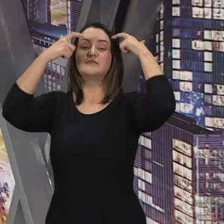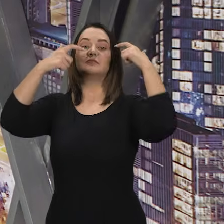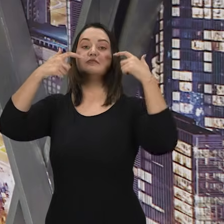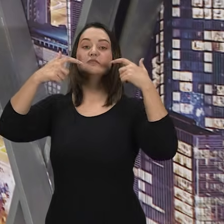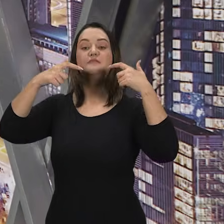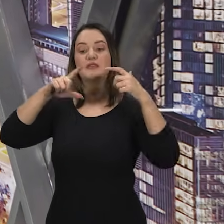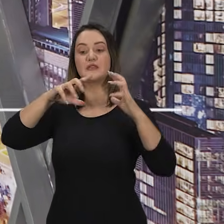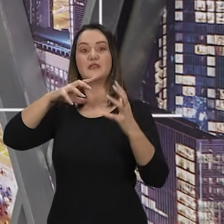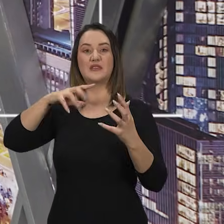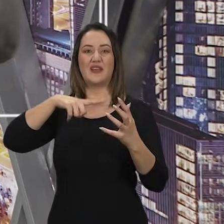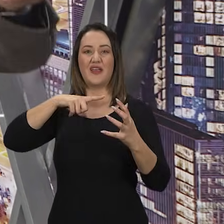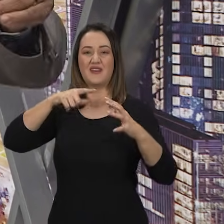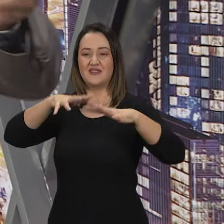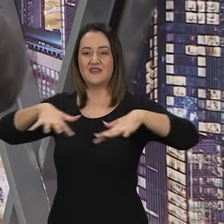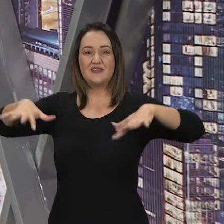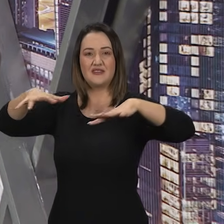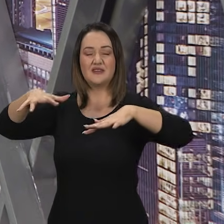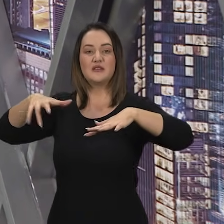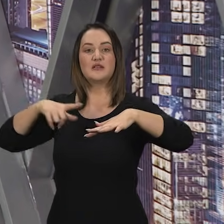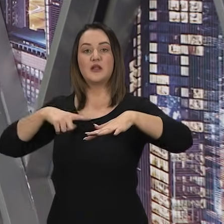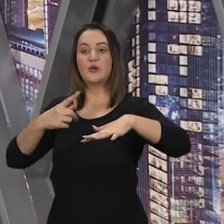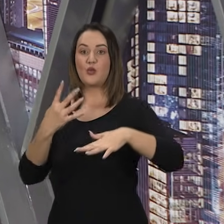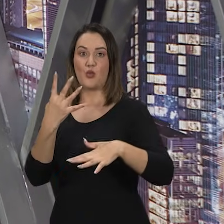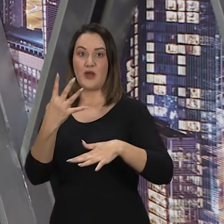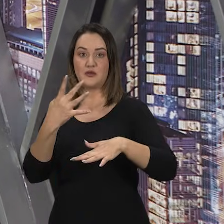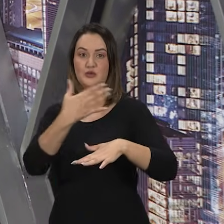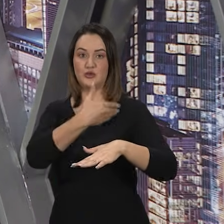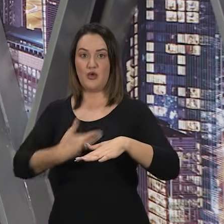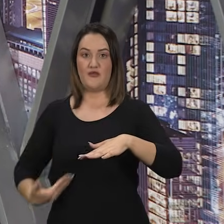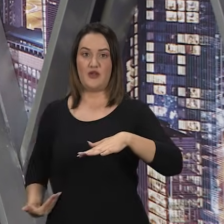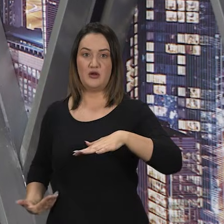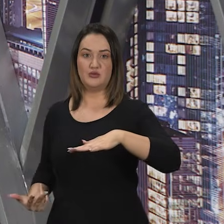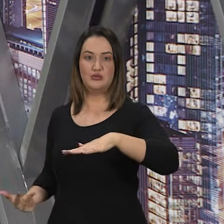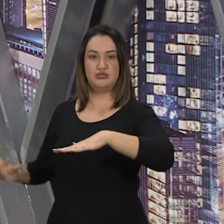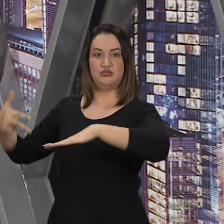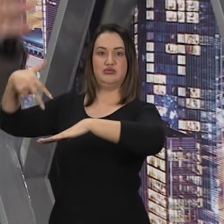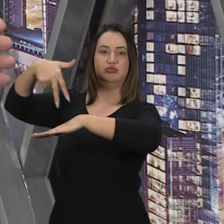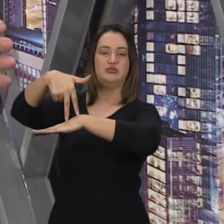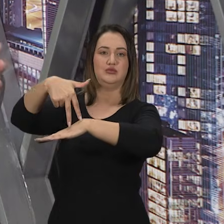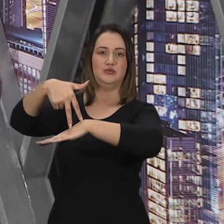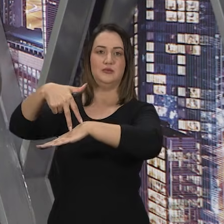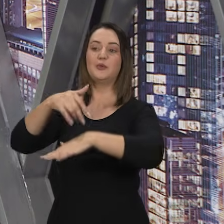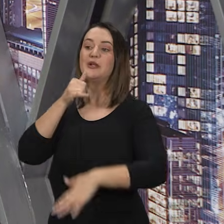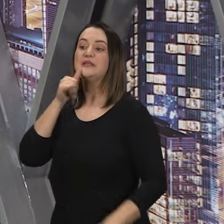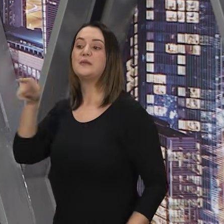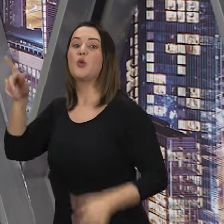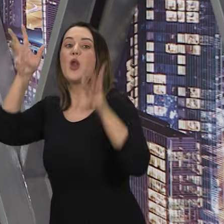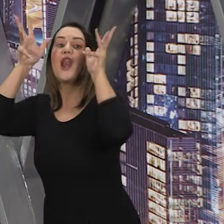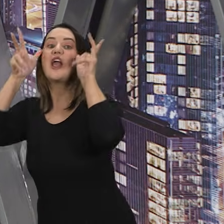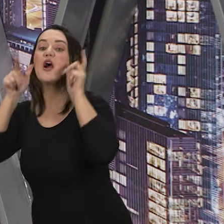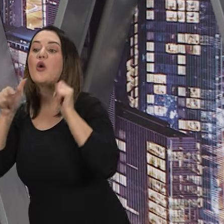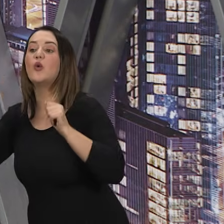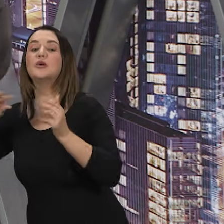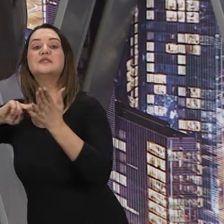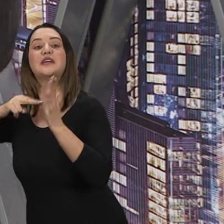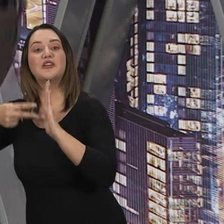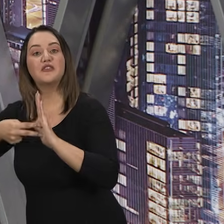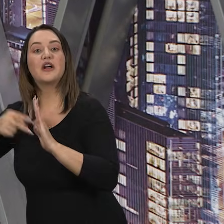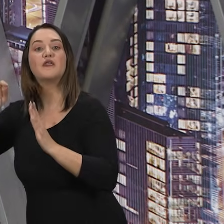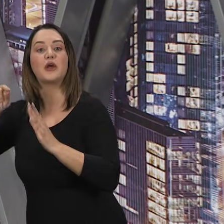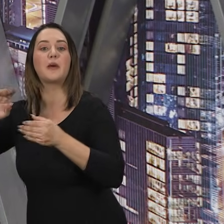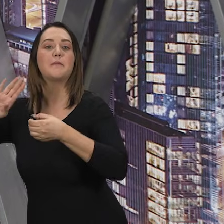Então está dizendo claramente que os 4 animais são 4 reis ou 4 reinos. O leão, por exemplo, representava o